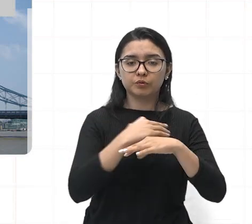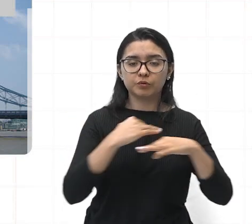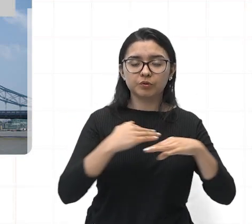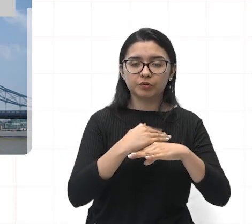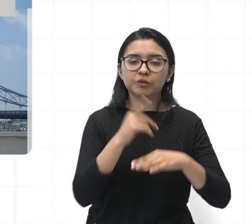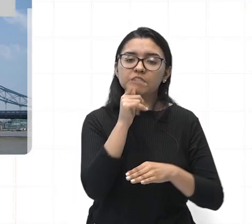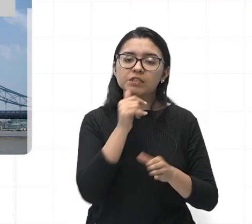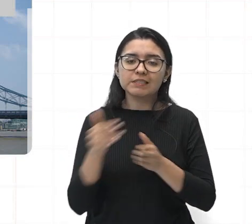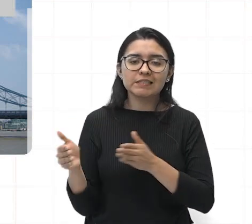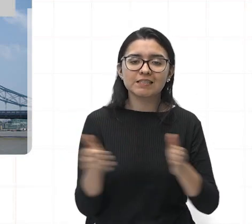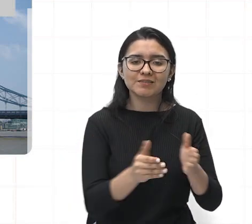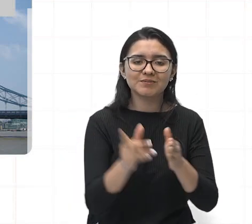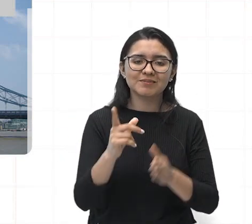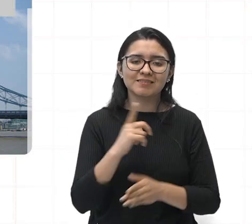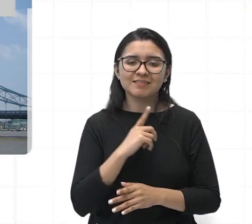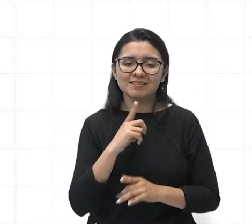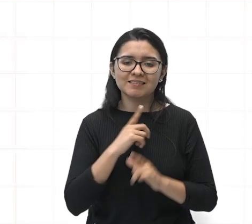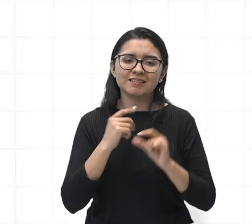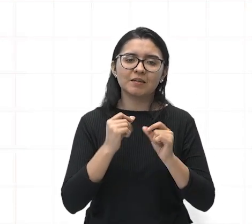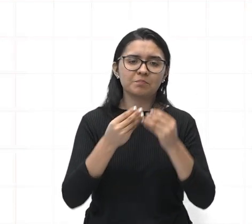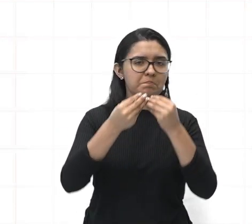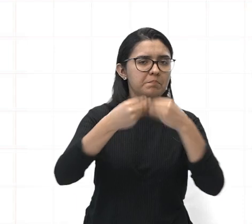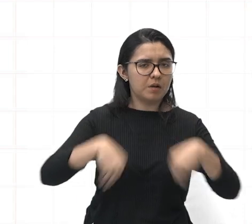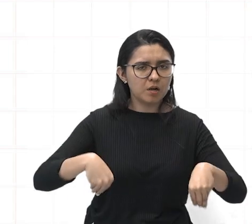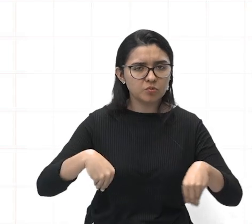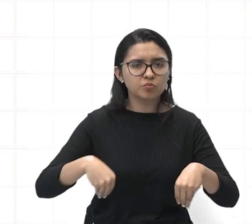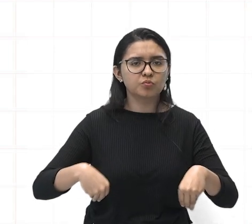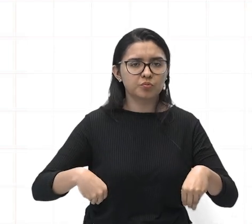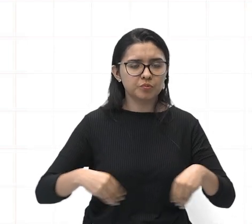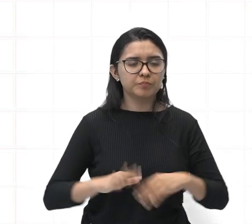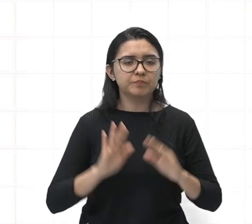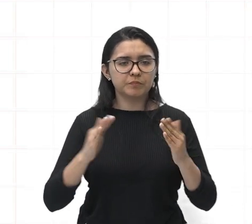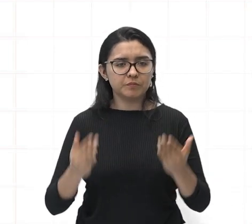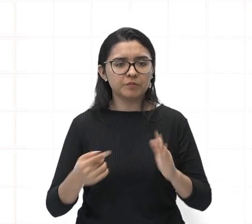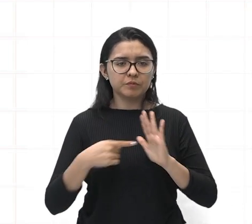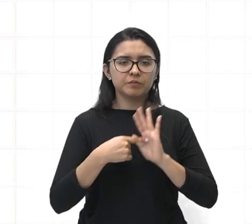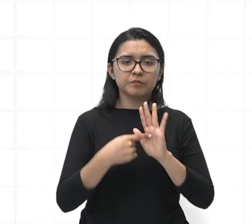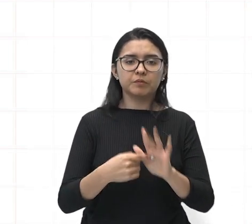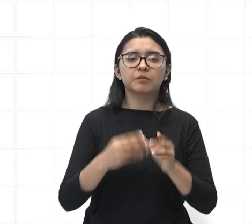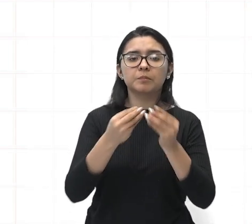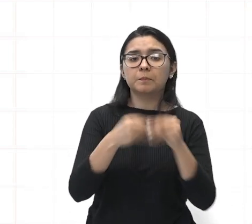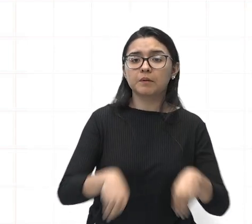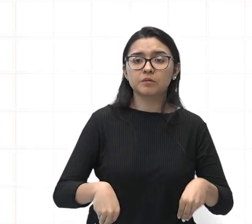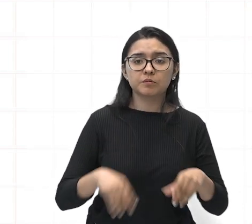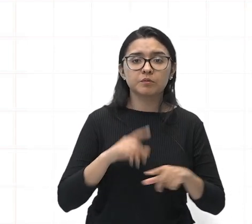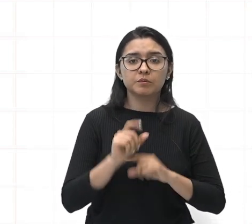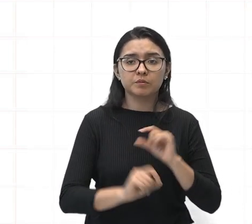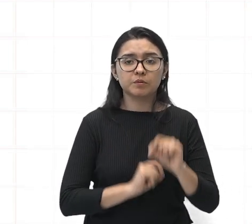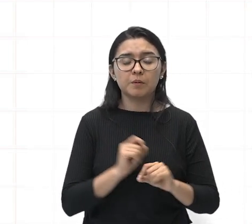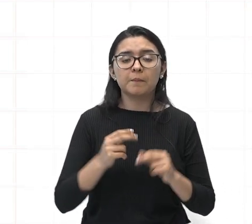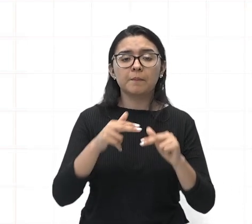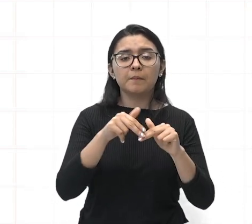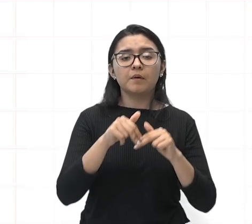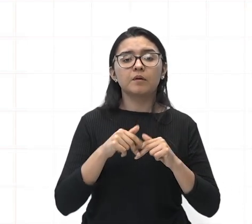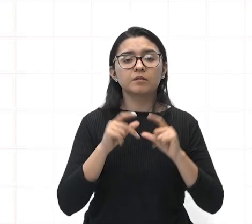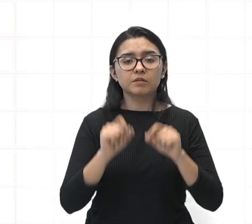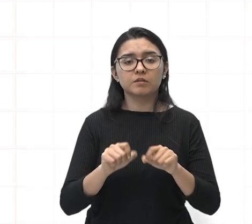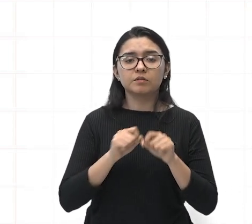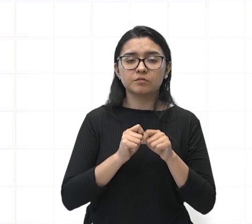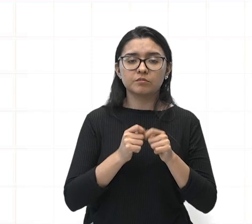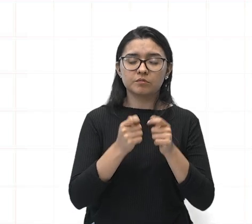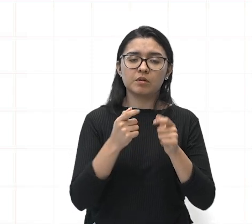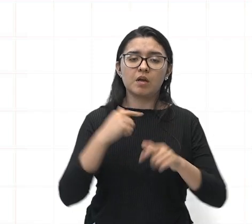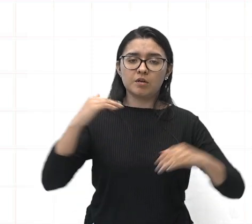nós temos rios que sofrem muitos impactos. E aí a gente está falando dos impactos que são gerados pela